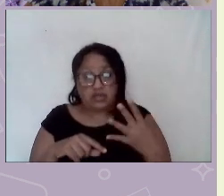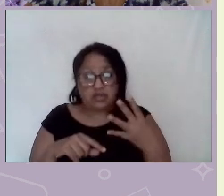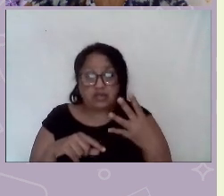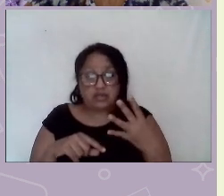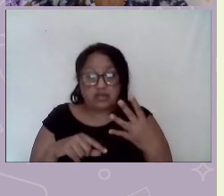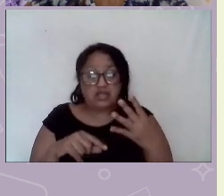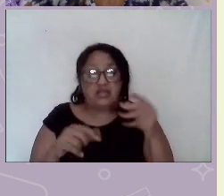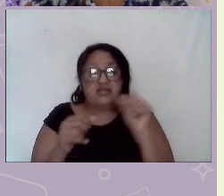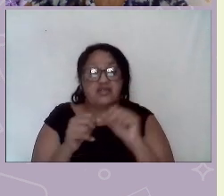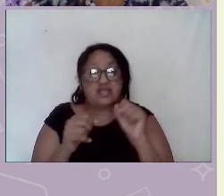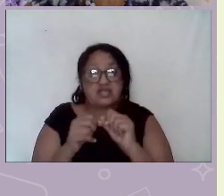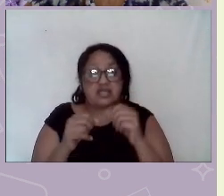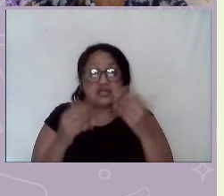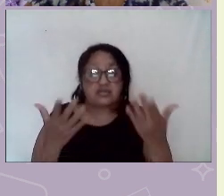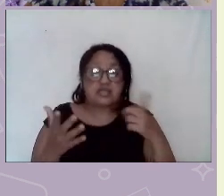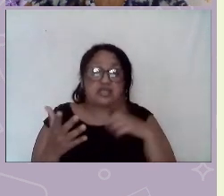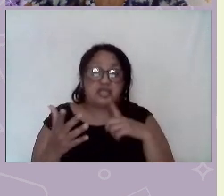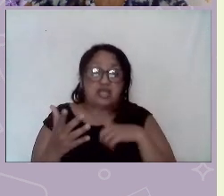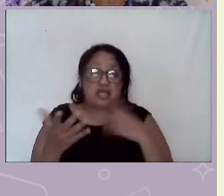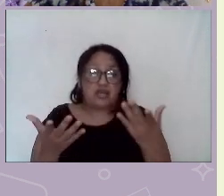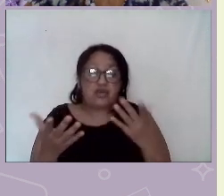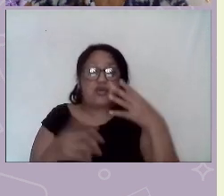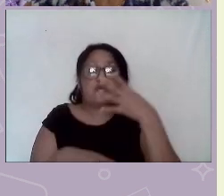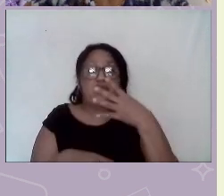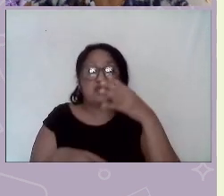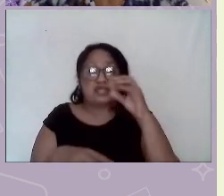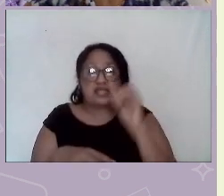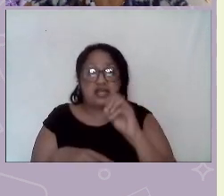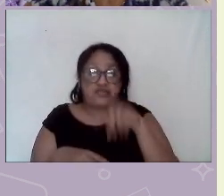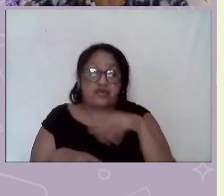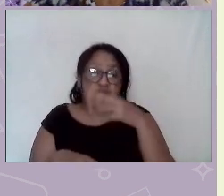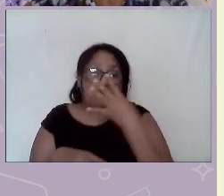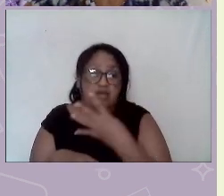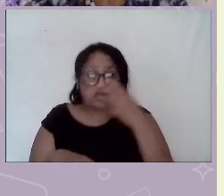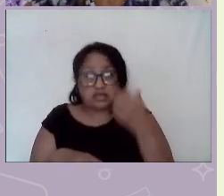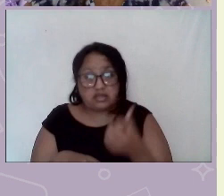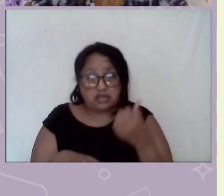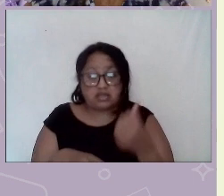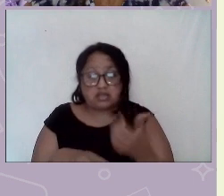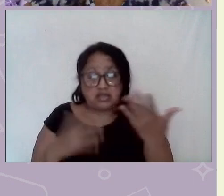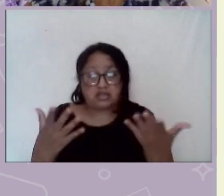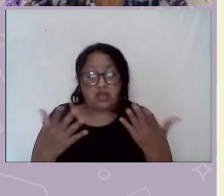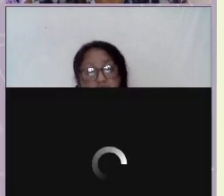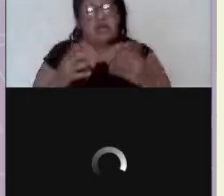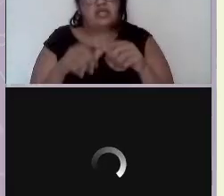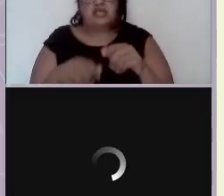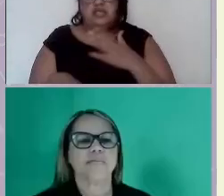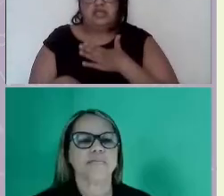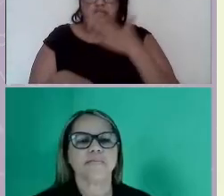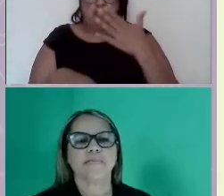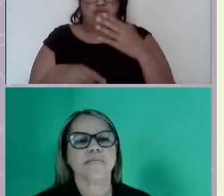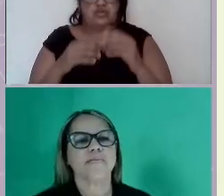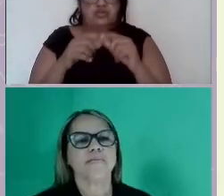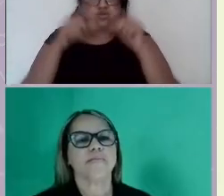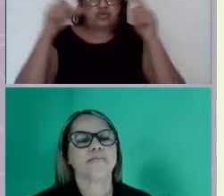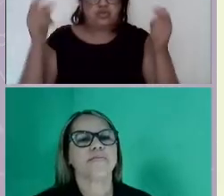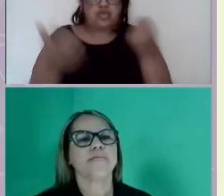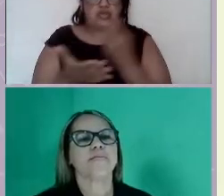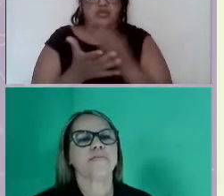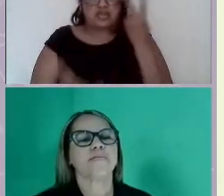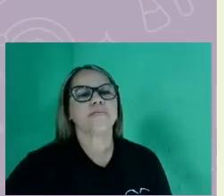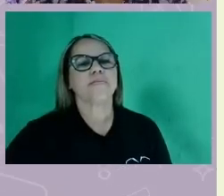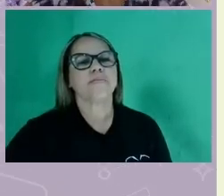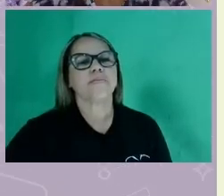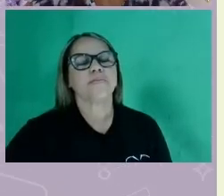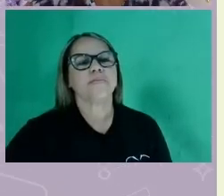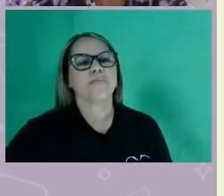essa conta aqui eu tenho mais 0,46 a reação ela é espontânea nesse sentido que a gente colocou porque é